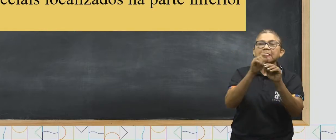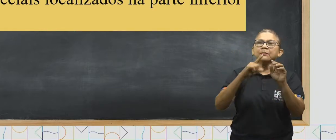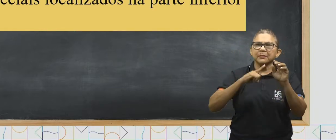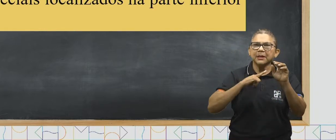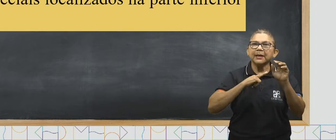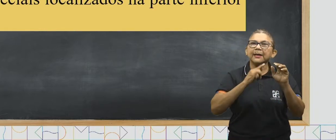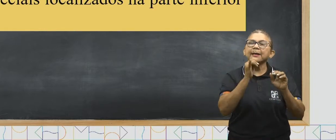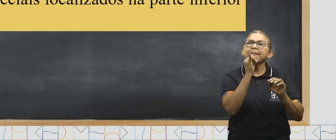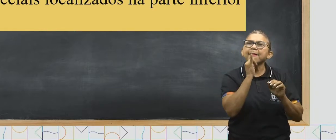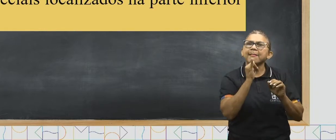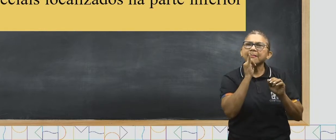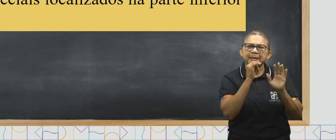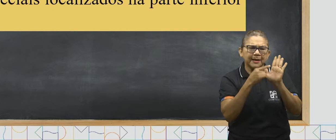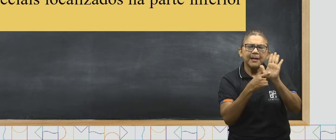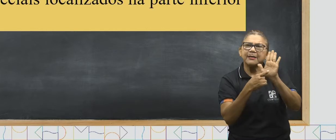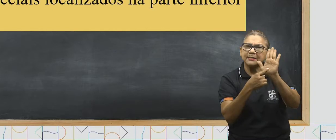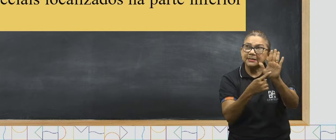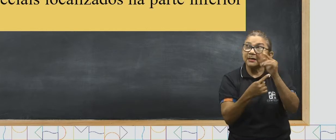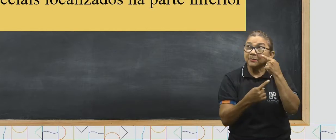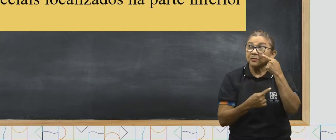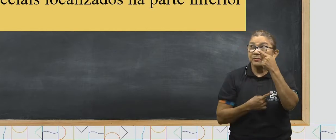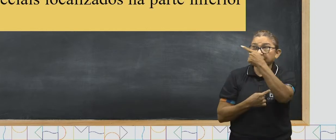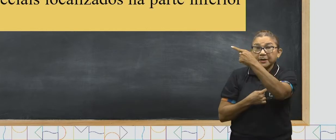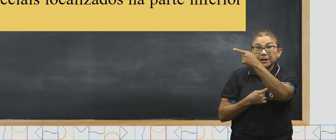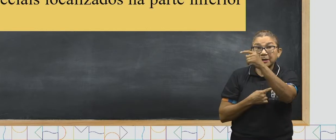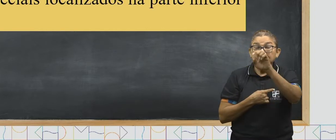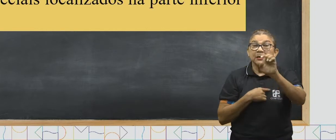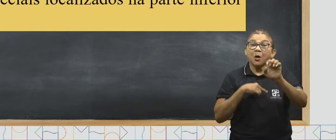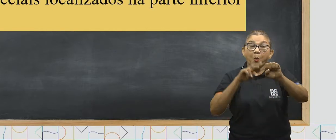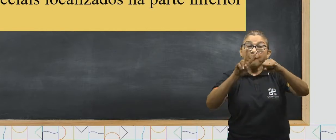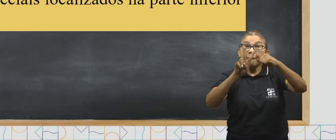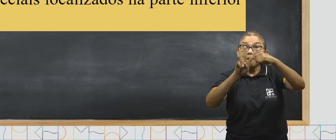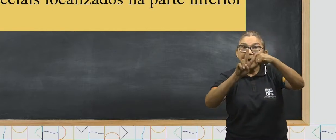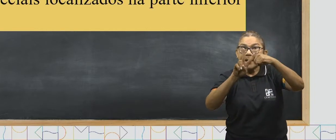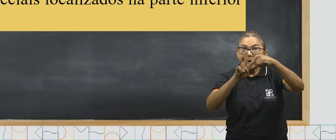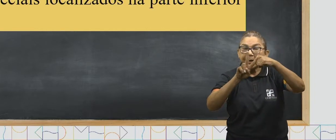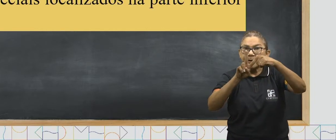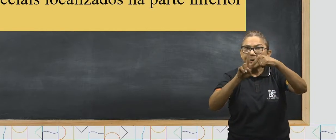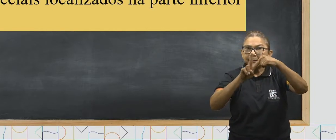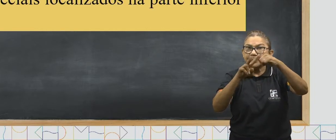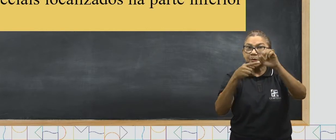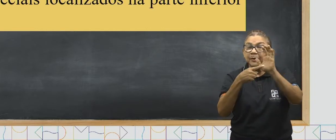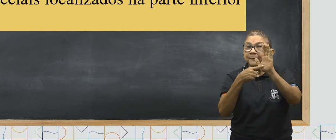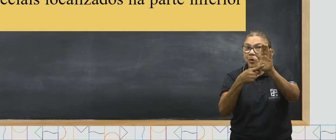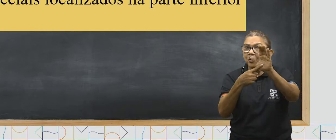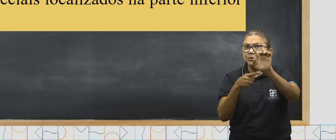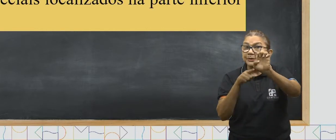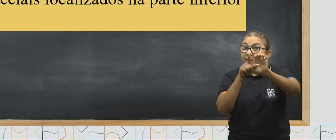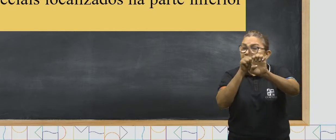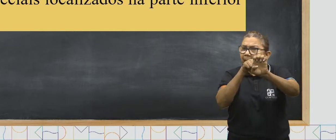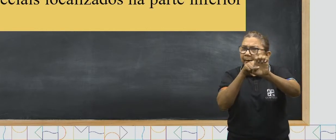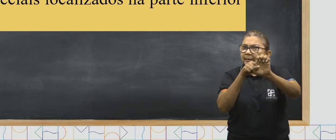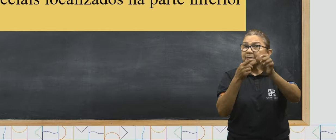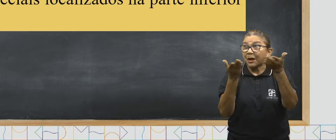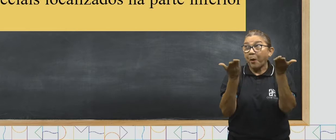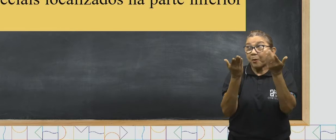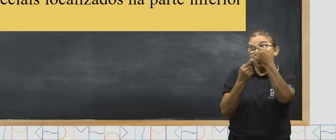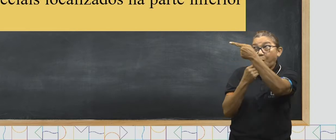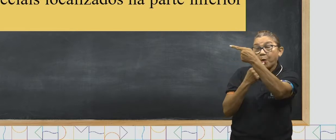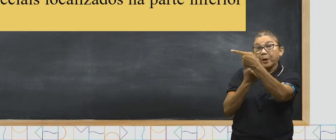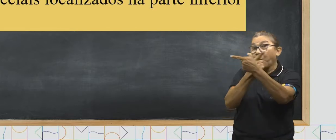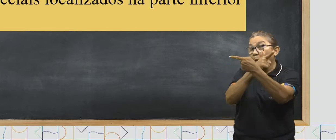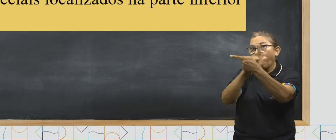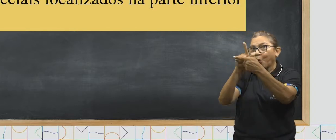exemplo que você acabou de ver, o verbo apresentou-se no singular, aqui nesta frase ocorre